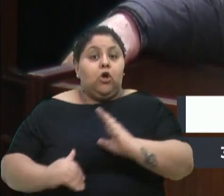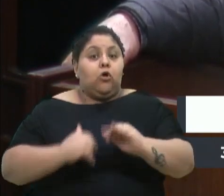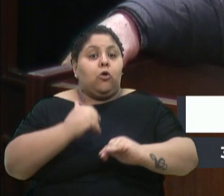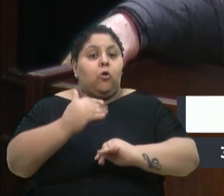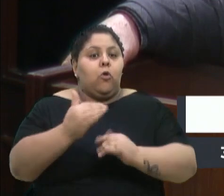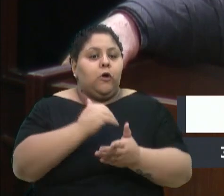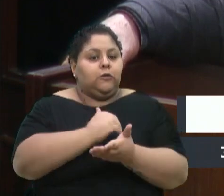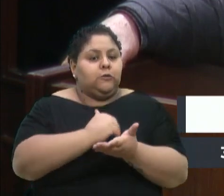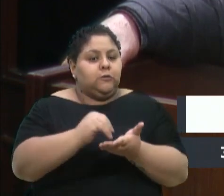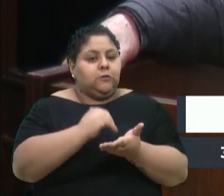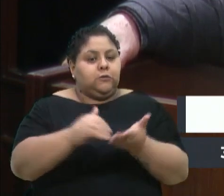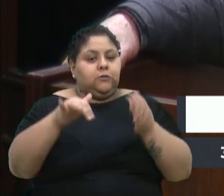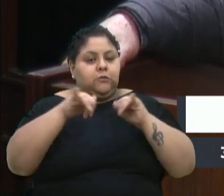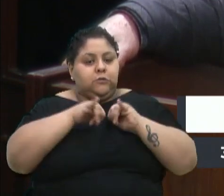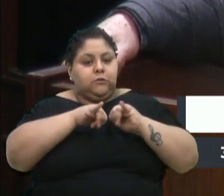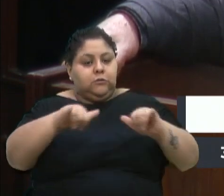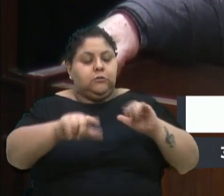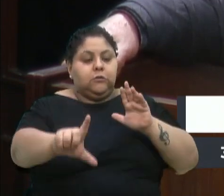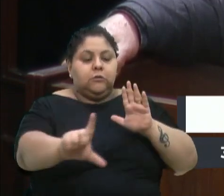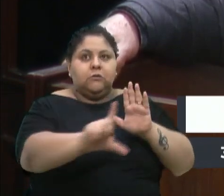secretário anunciou que além